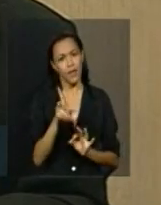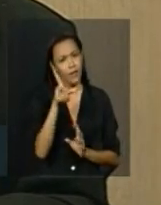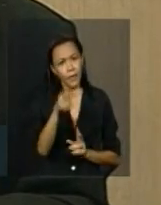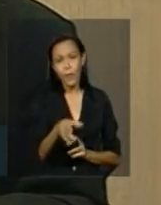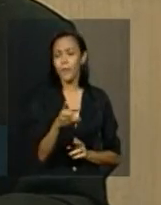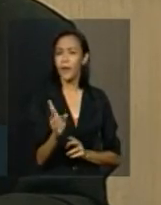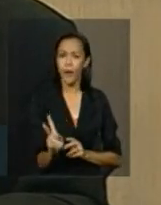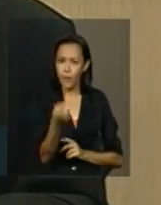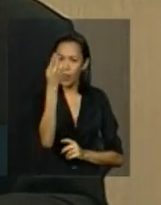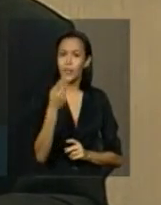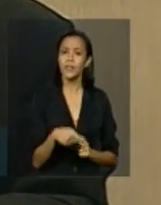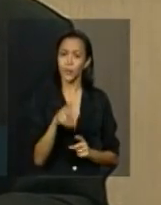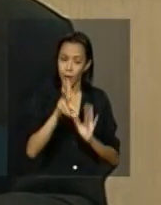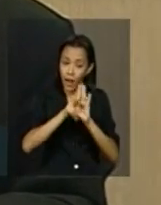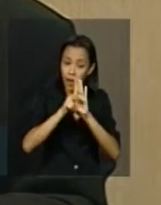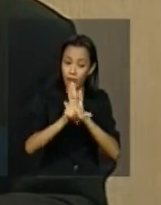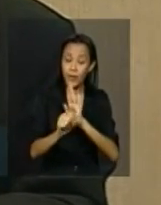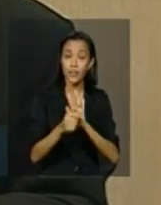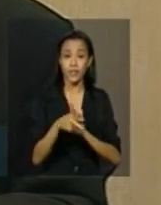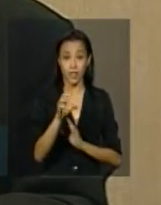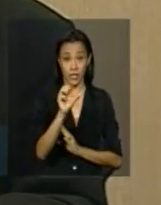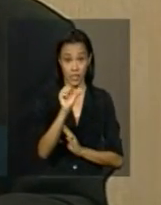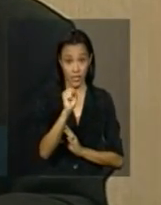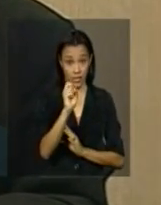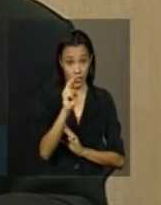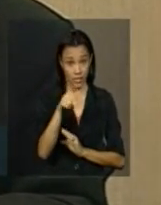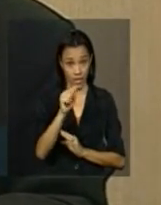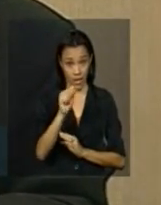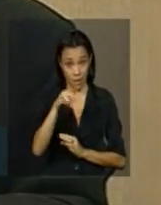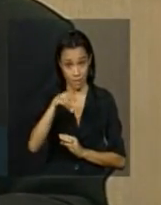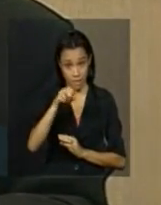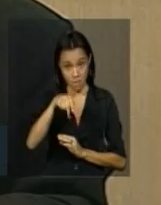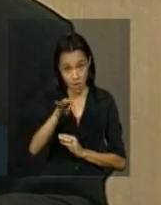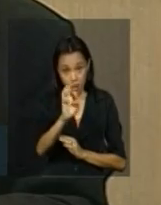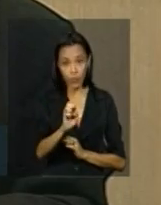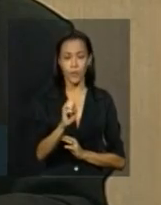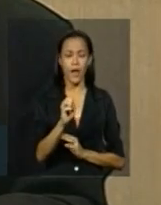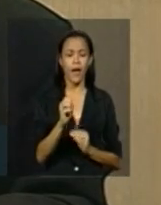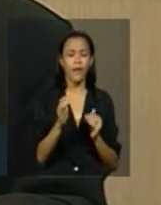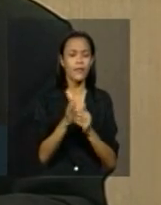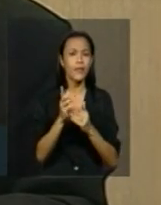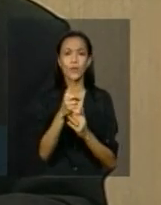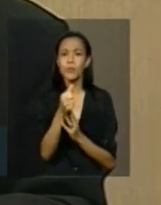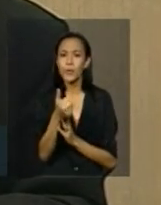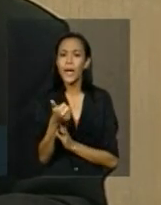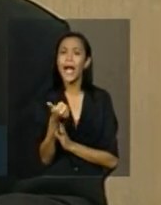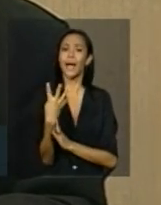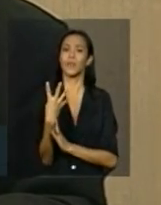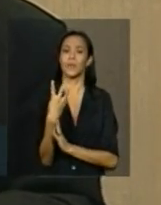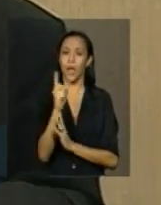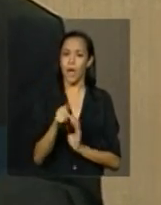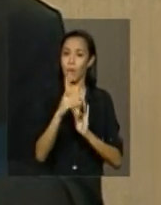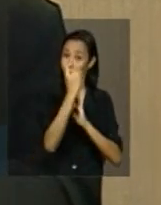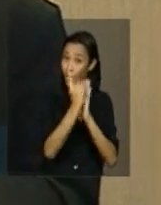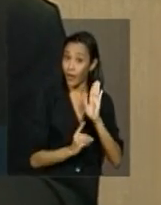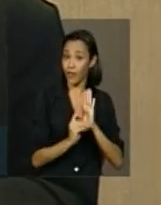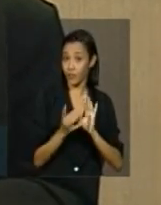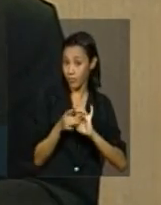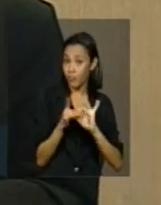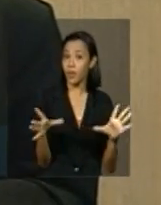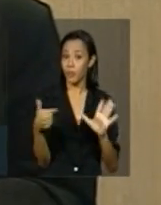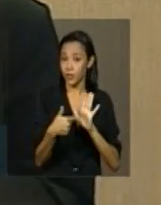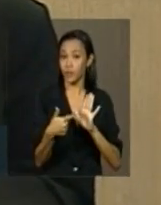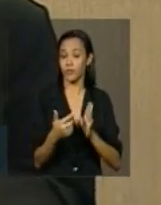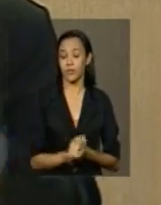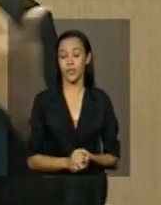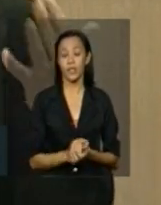de de saneamento que o prazo na realidade é a partir dezembro de 2013 a partir de 2014 é um decreto que estabeleceu isso então o debate que